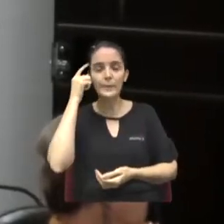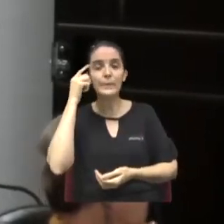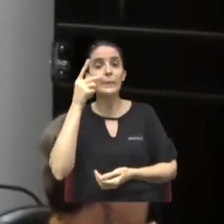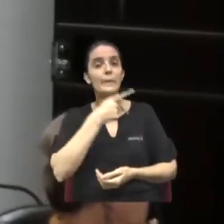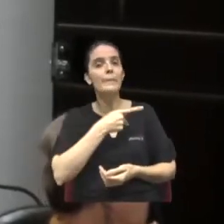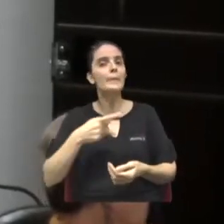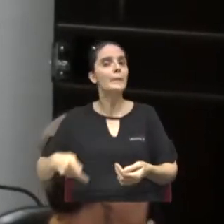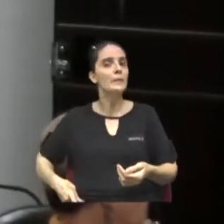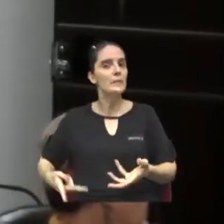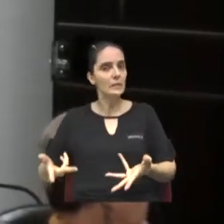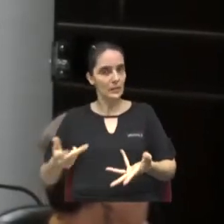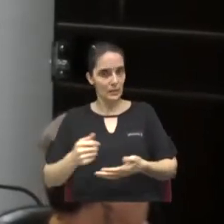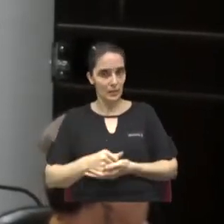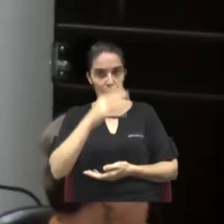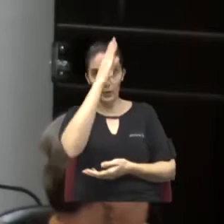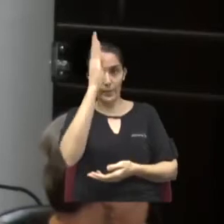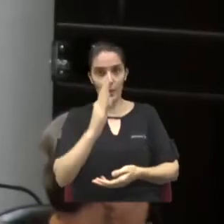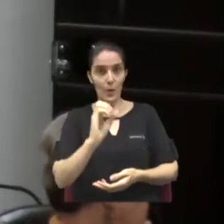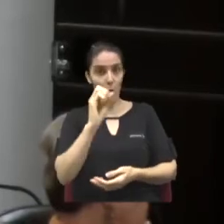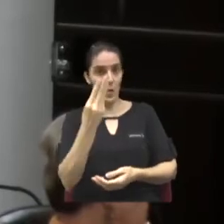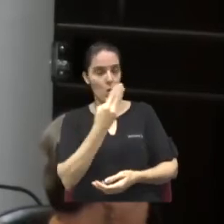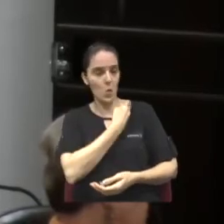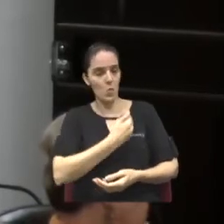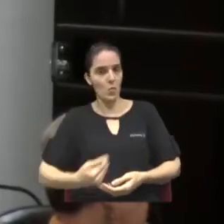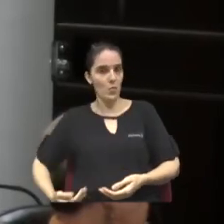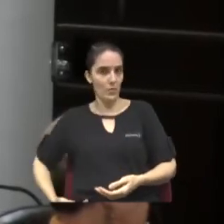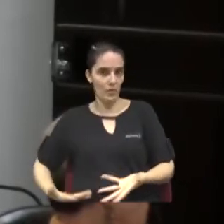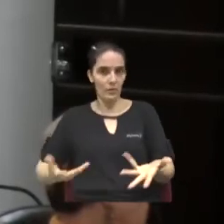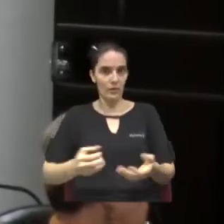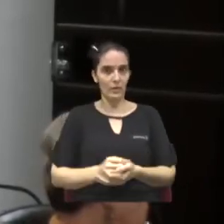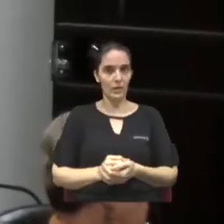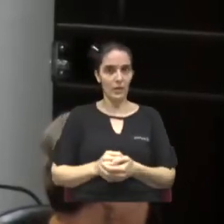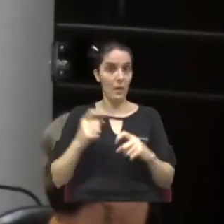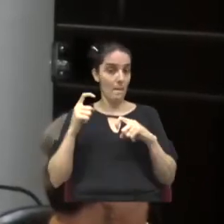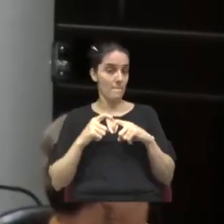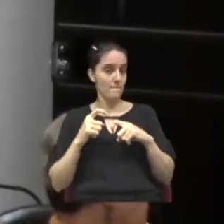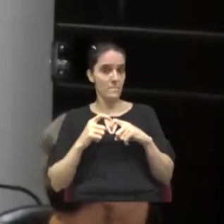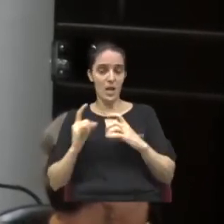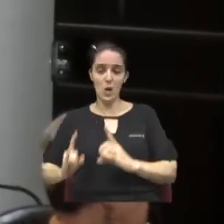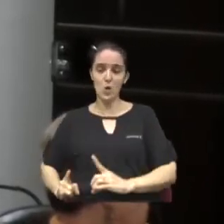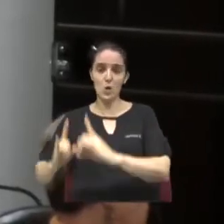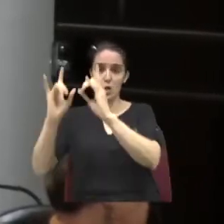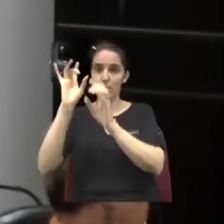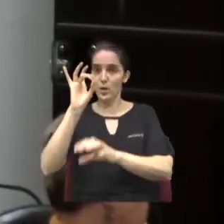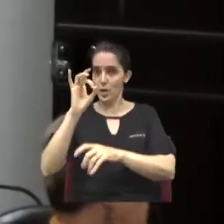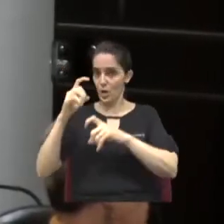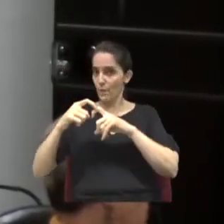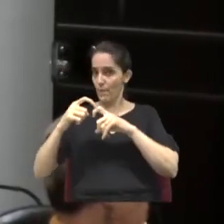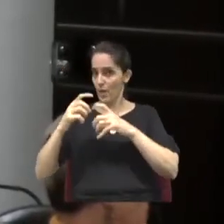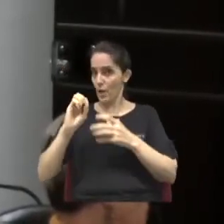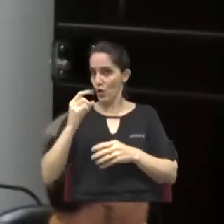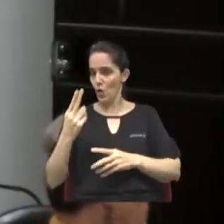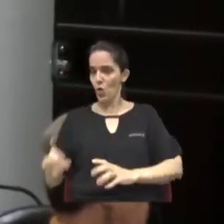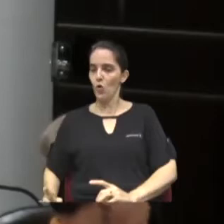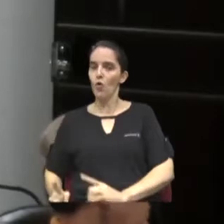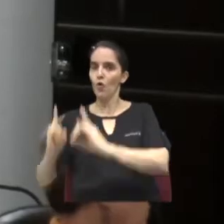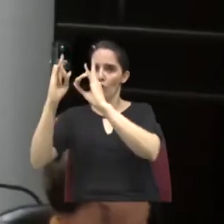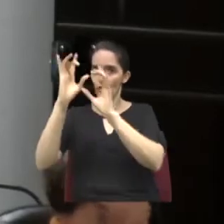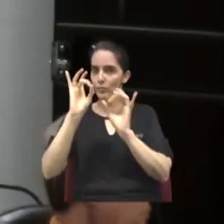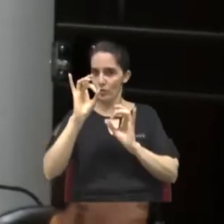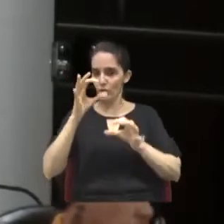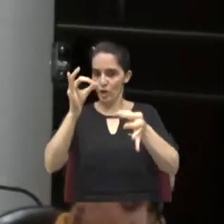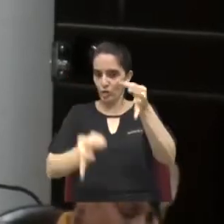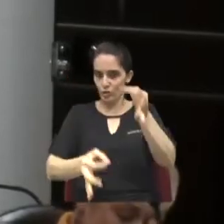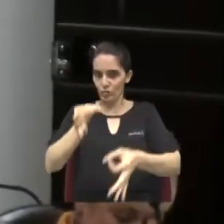o governador, o doutor, um condomínio só de médico, um condomínio só de juiz, de